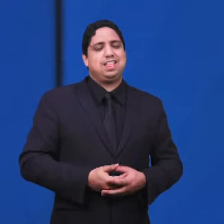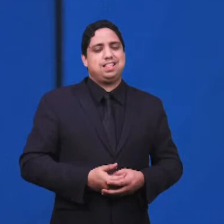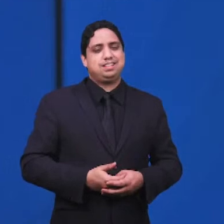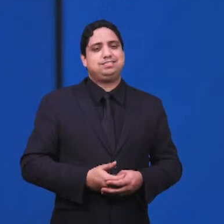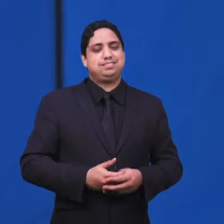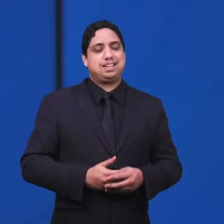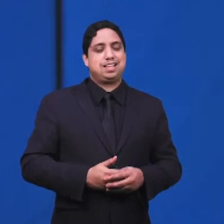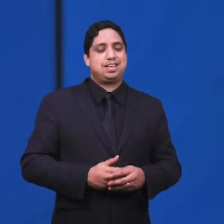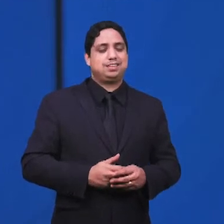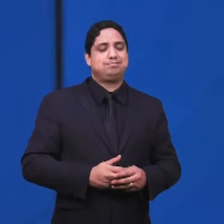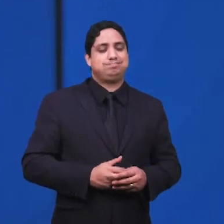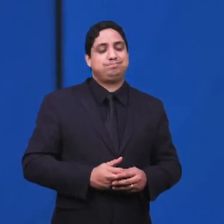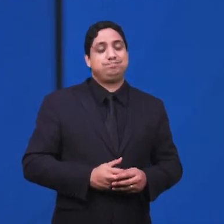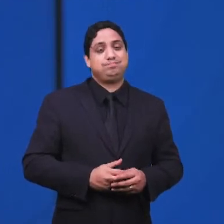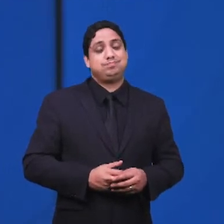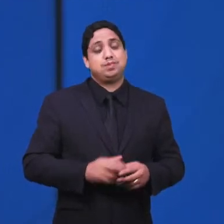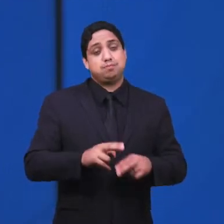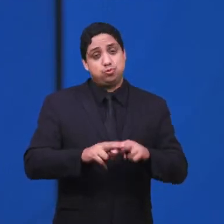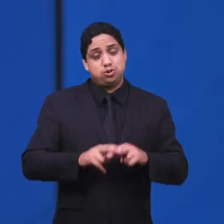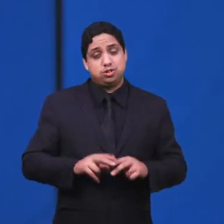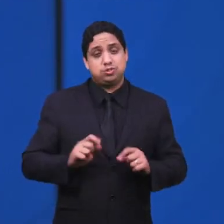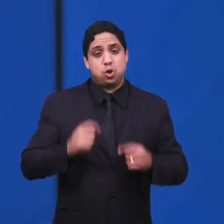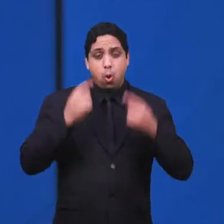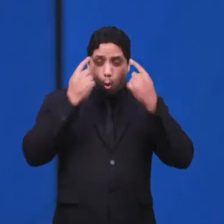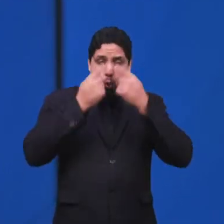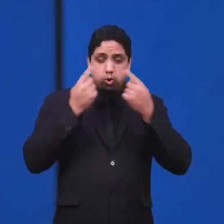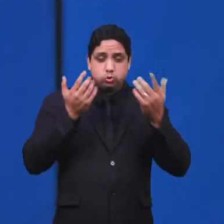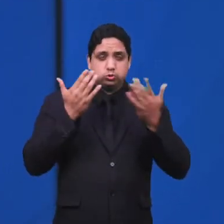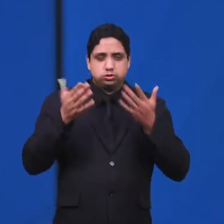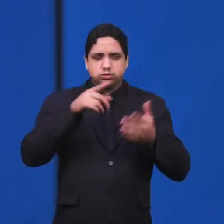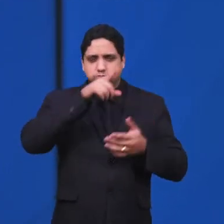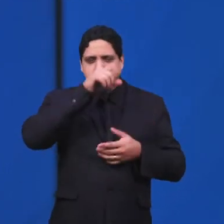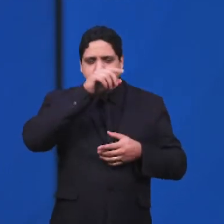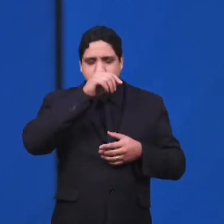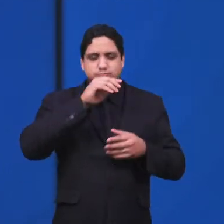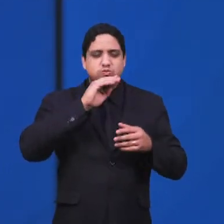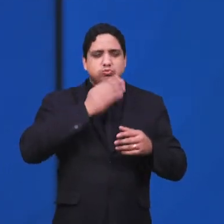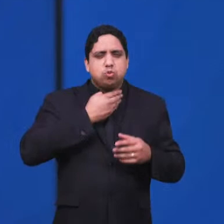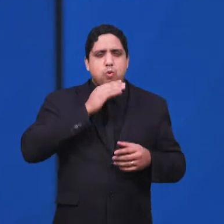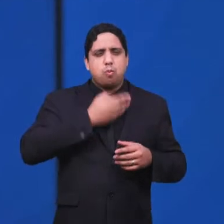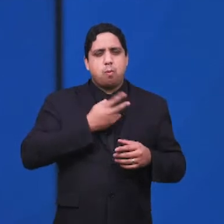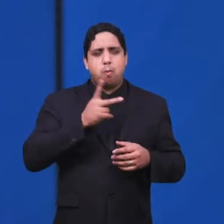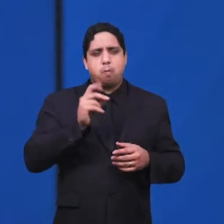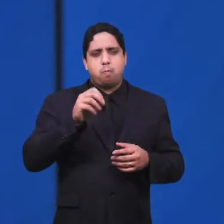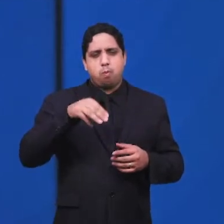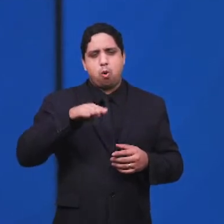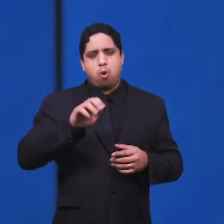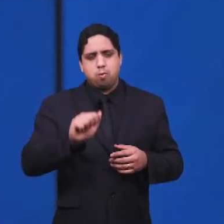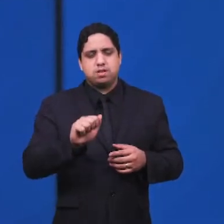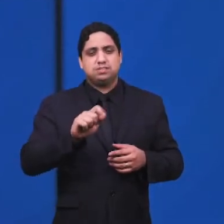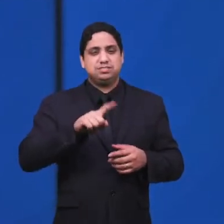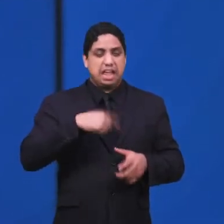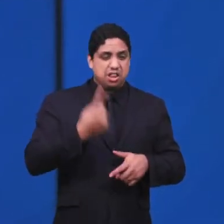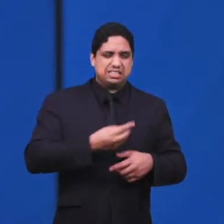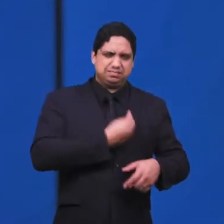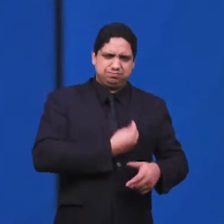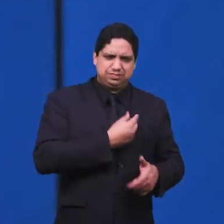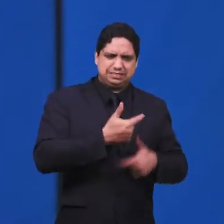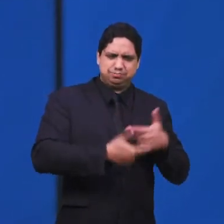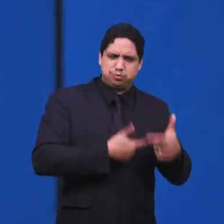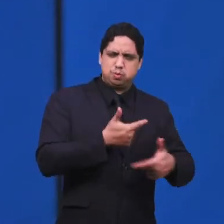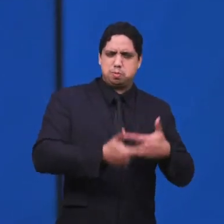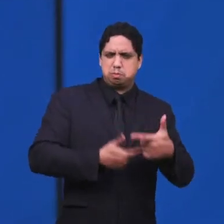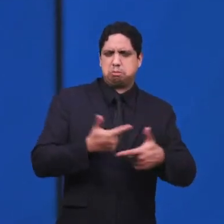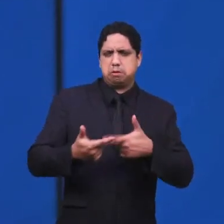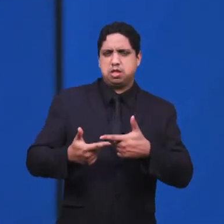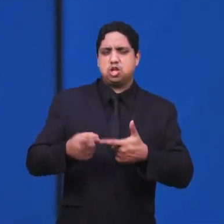Espírito Santo. Então, os olhos como das pombas, nós estamos nas nossas correntezas da vida, mas sabemos que